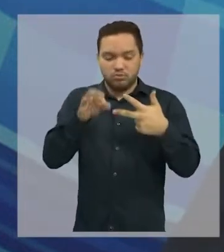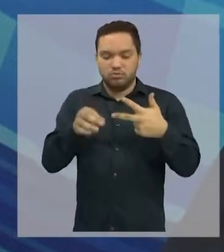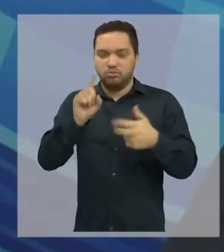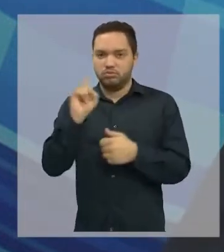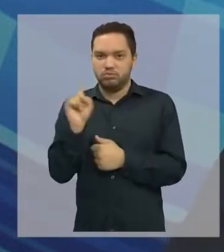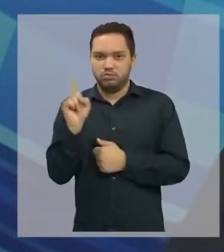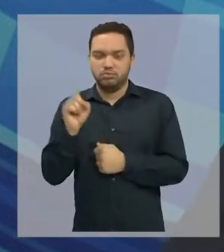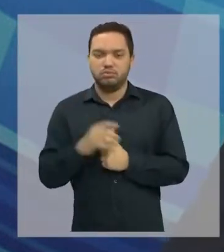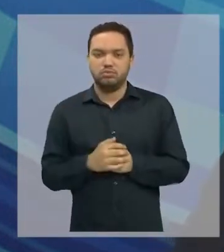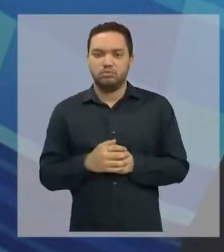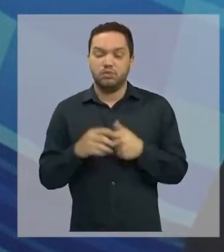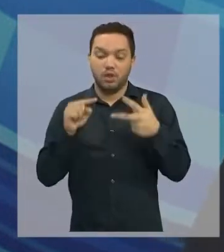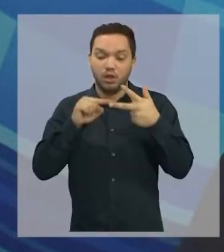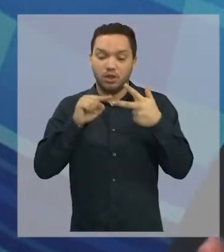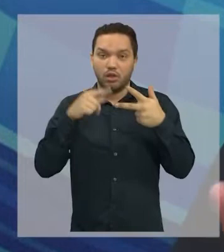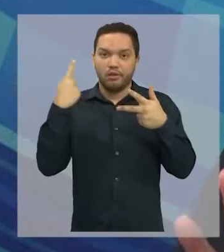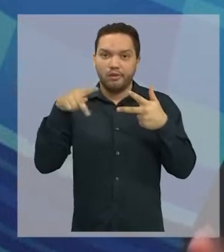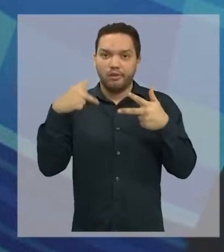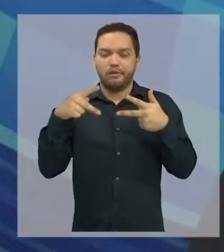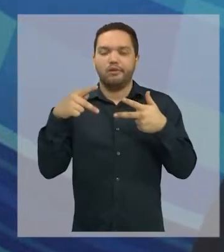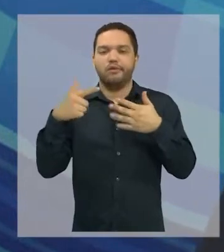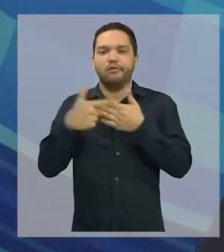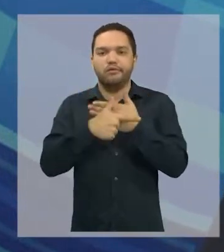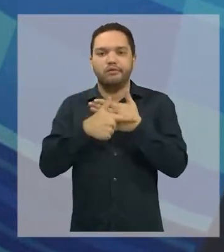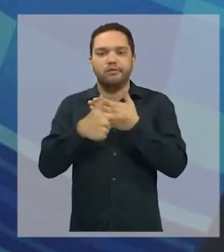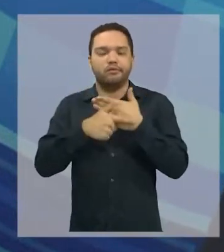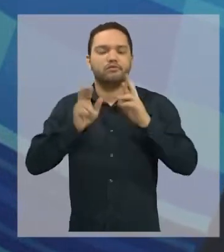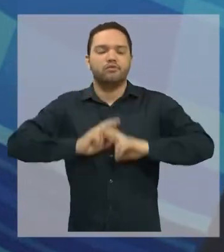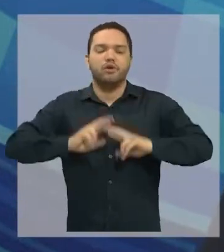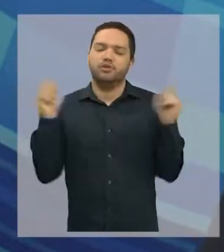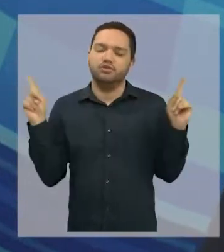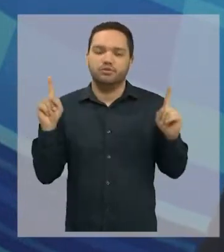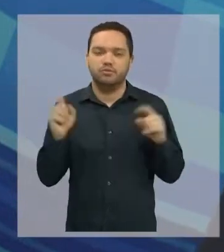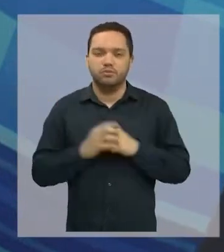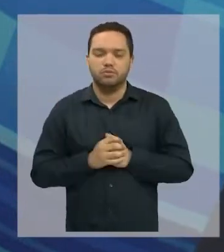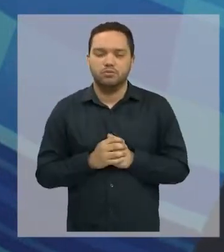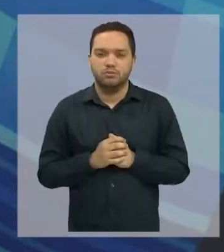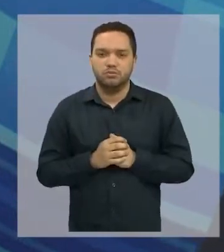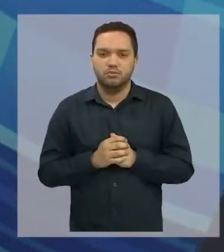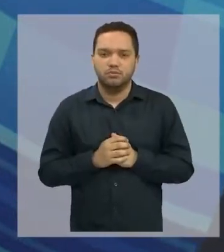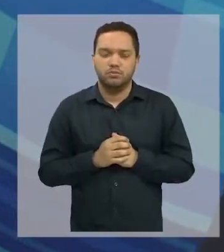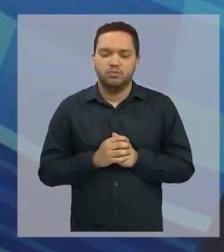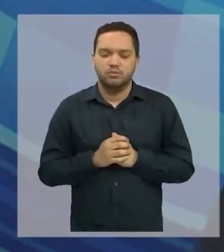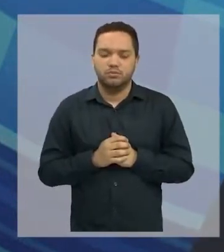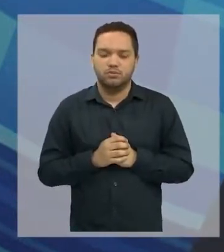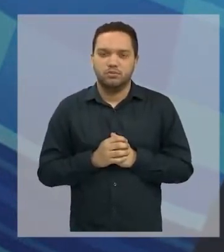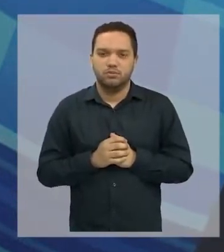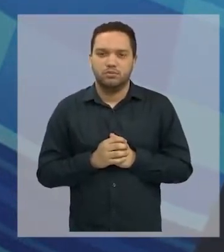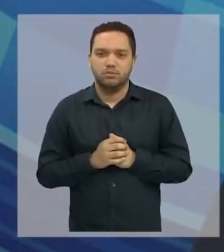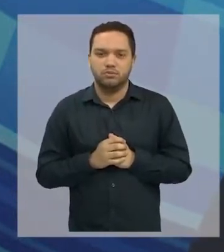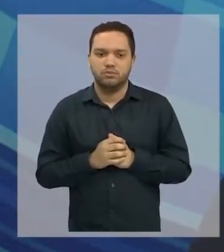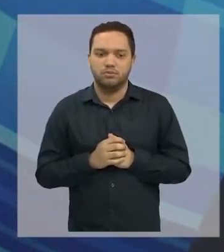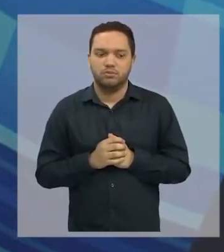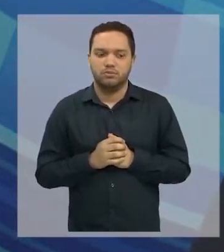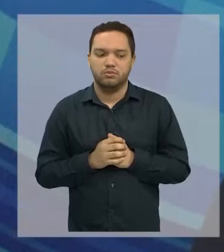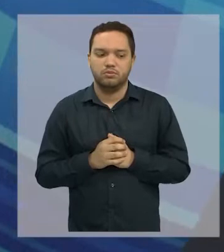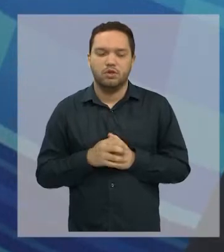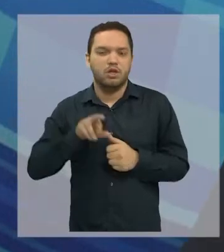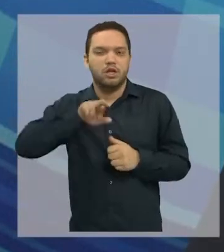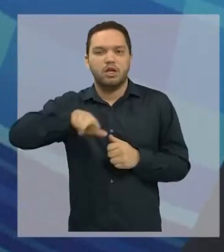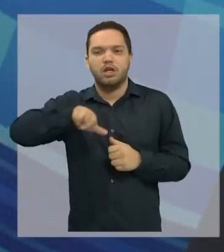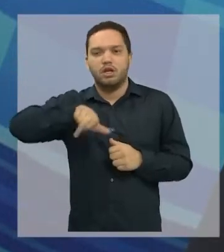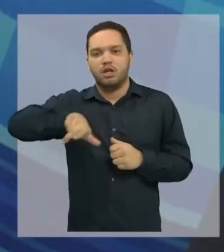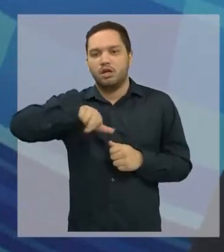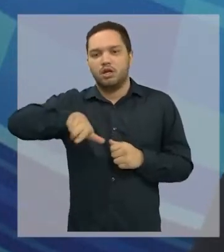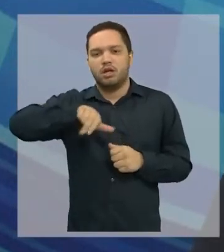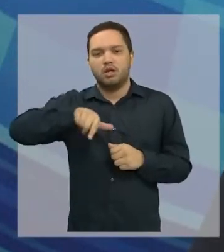disse, a natureza dele, a sua conformação é diferente. É restrita. E como não resulta de indicações, a não